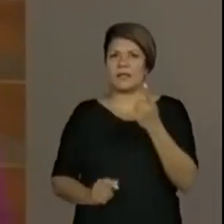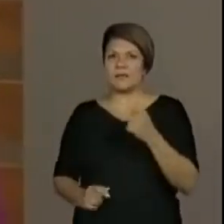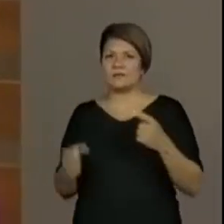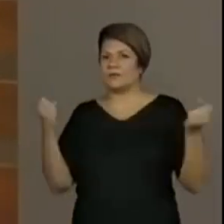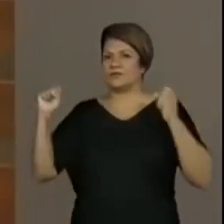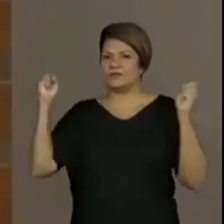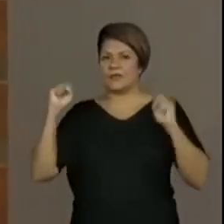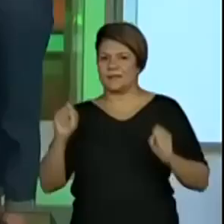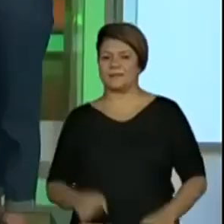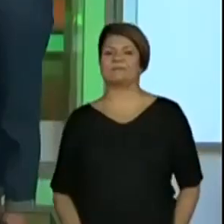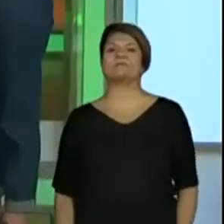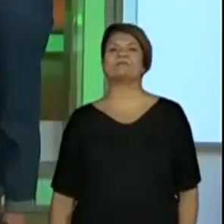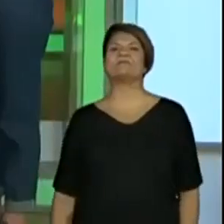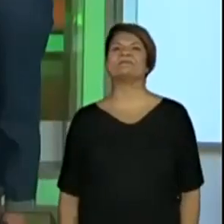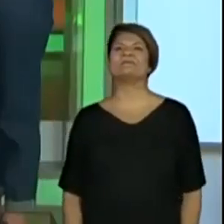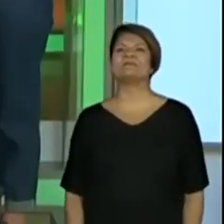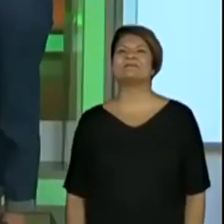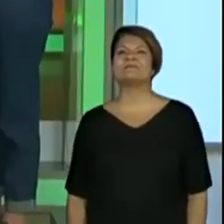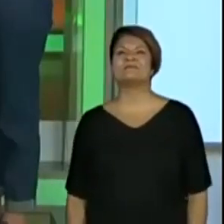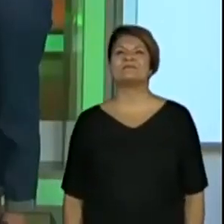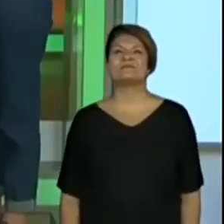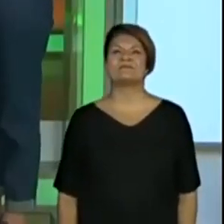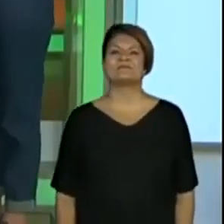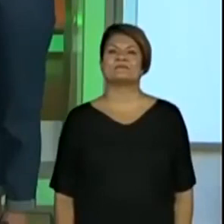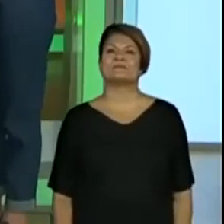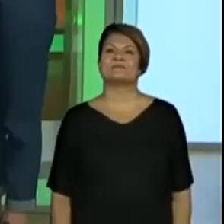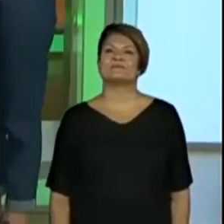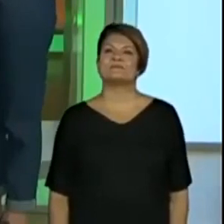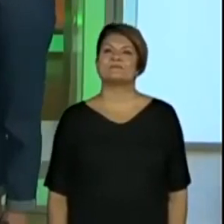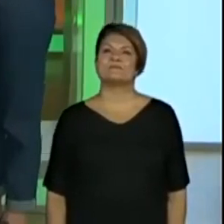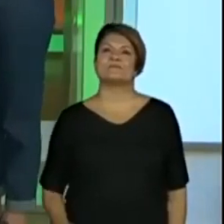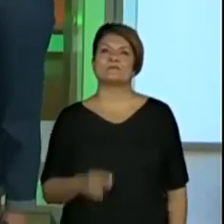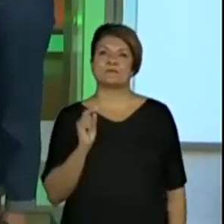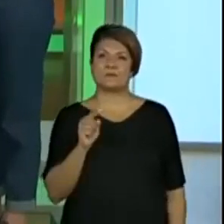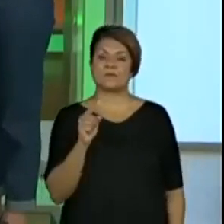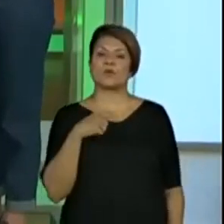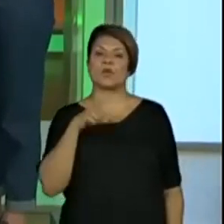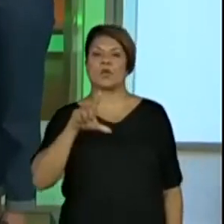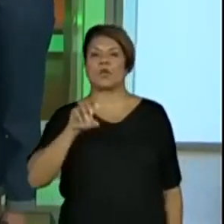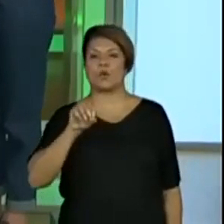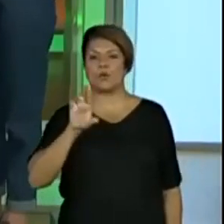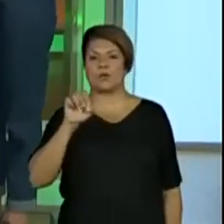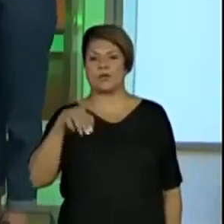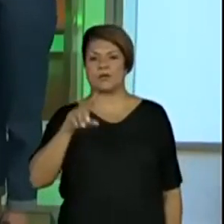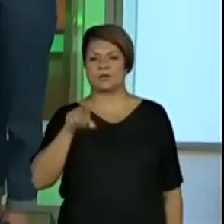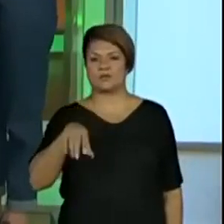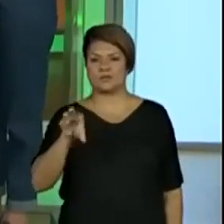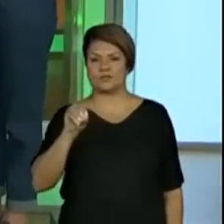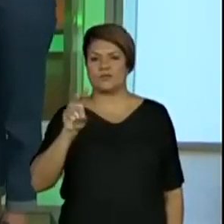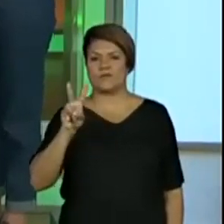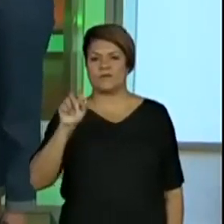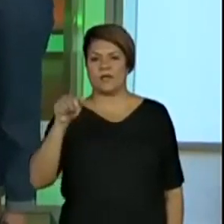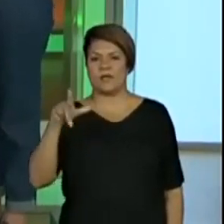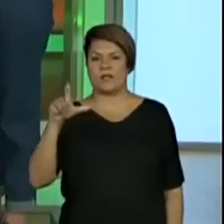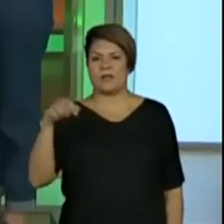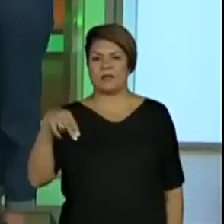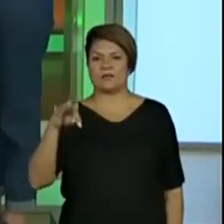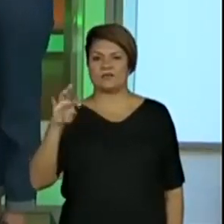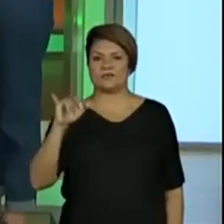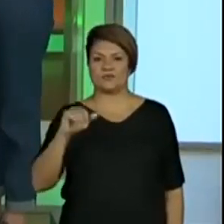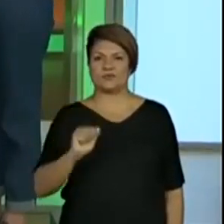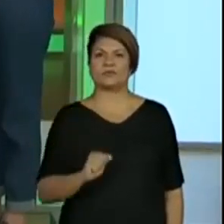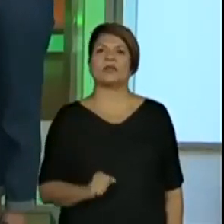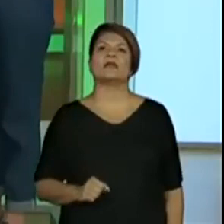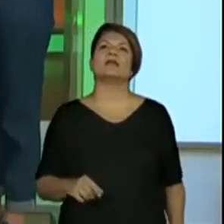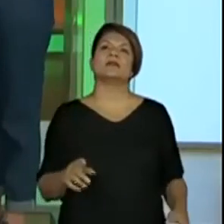muito agitada. Podemos, sim, professora? Podemos. Eles já estão colocando ali, ó, o Lorenzo, a Valentina, que tem em torno...